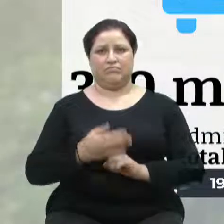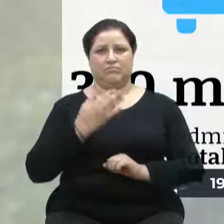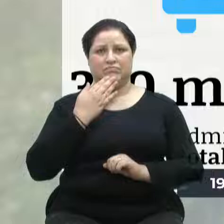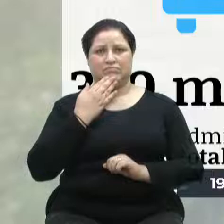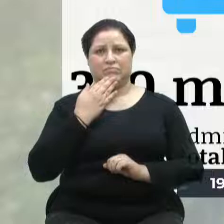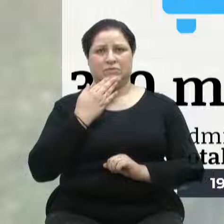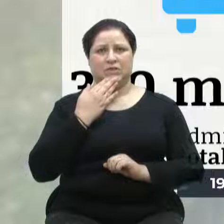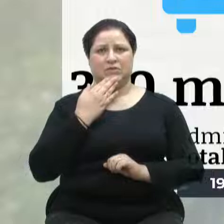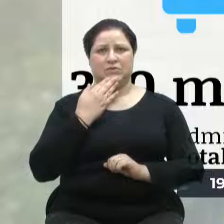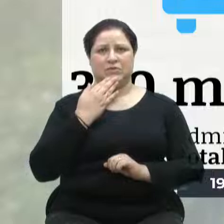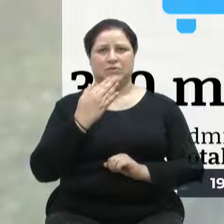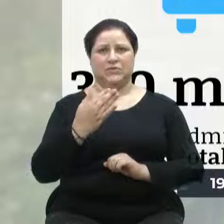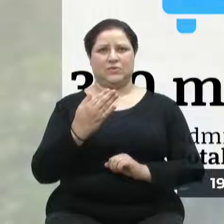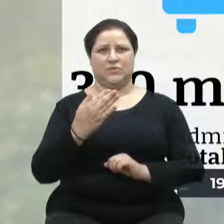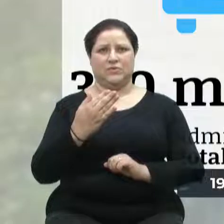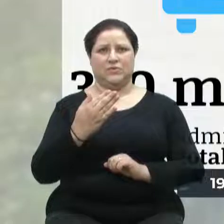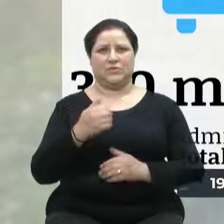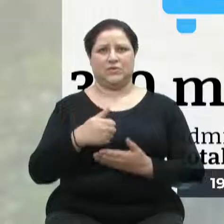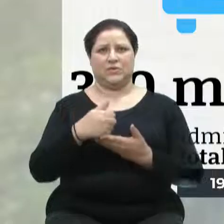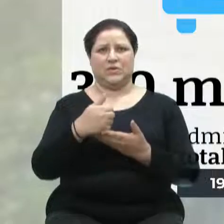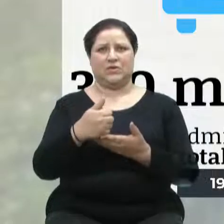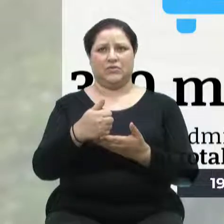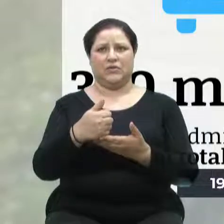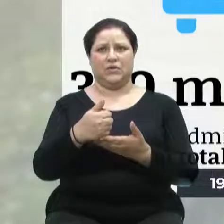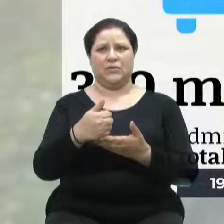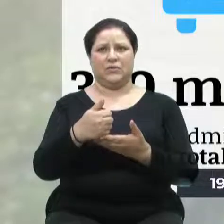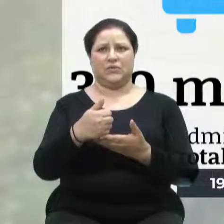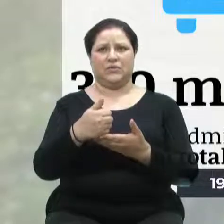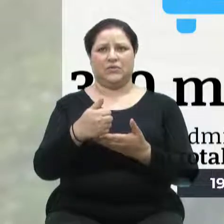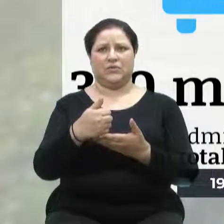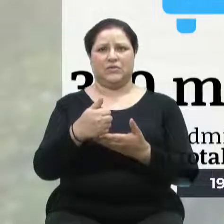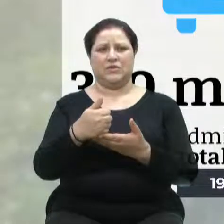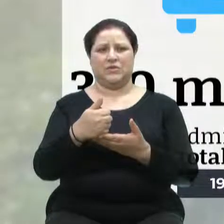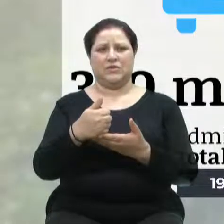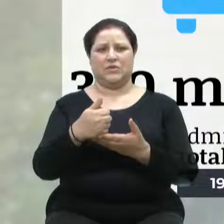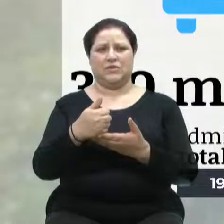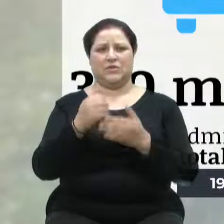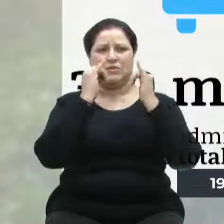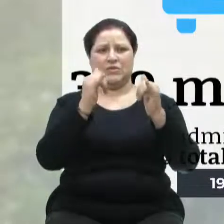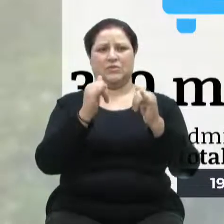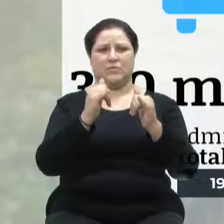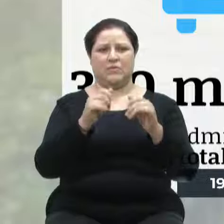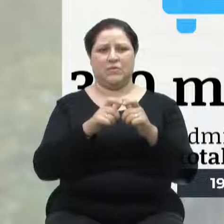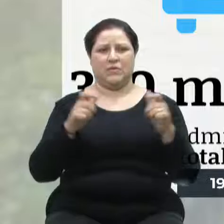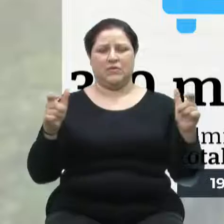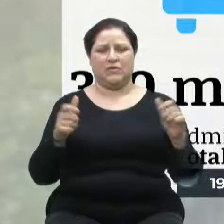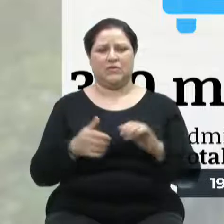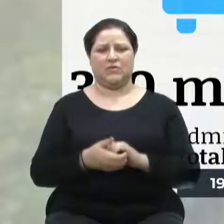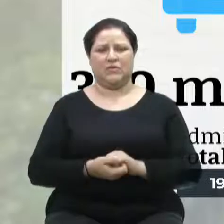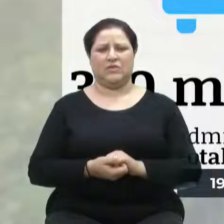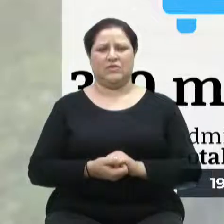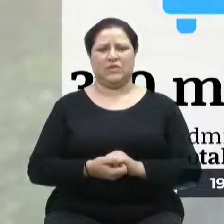que tenha um suporte maior. Os ônibus estão sempre lotados,